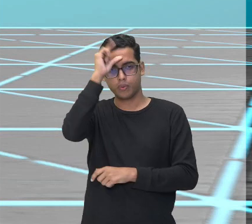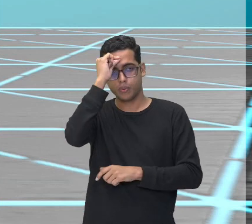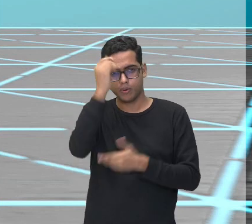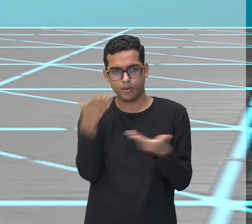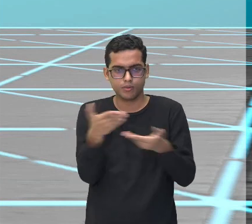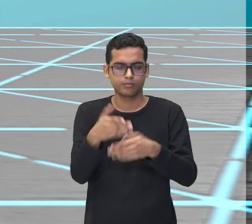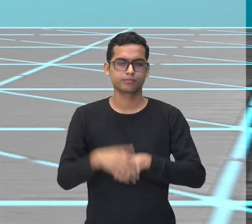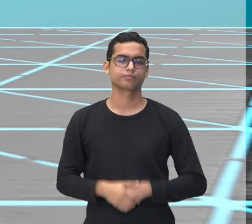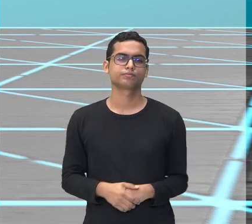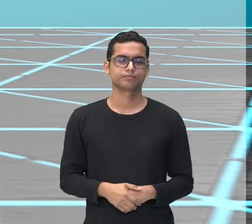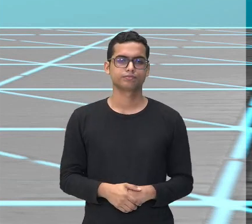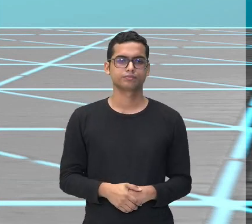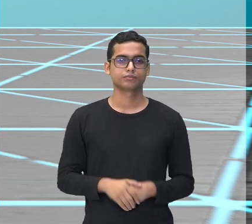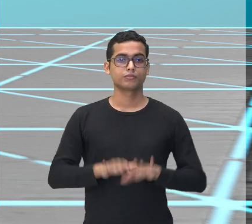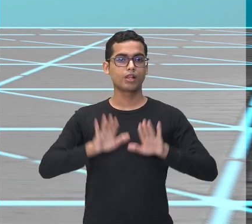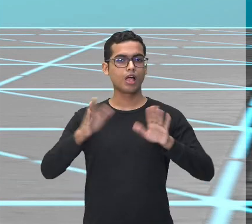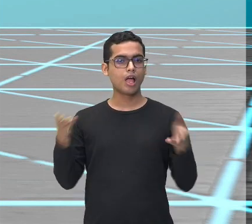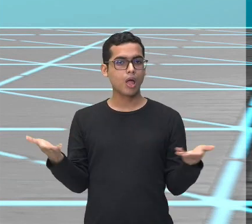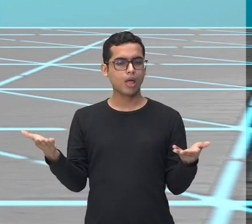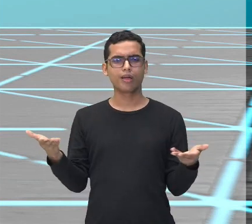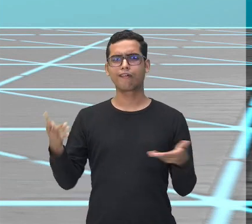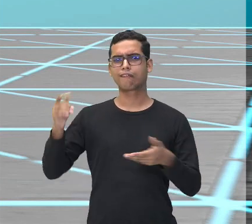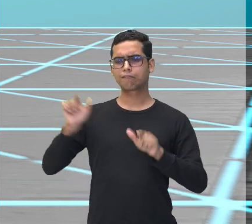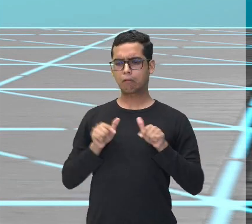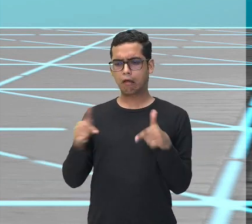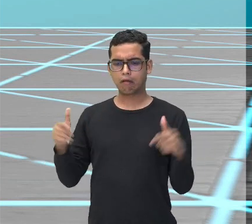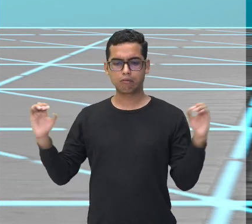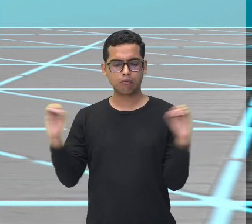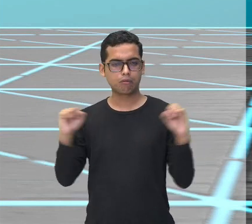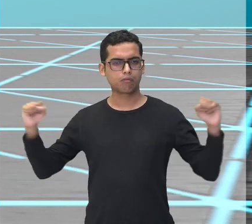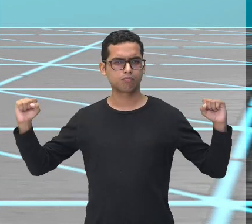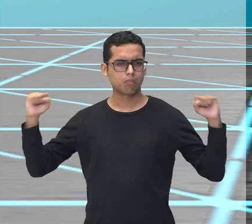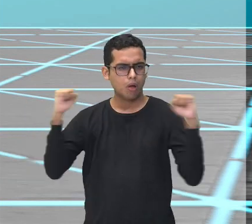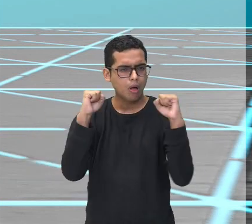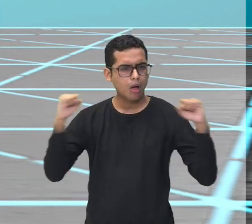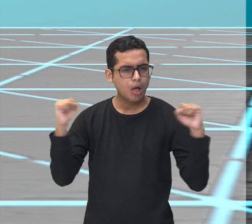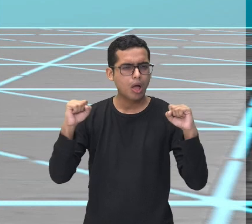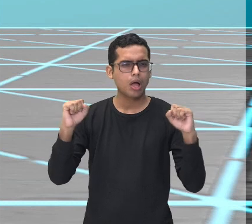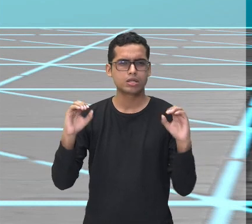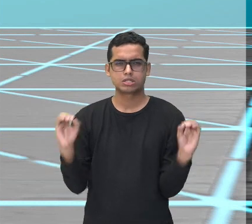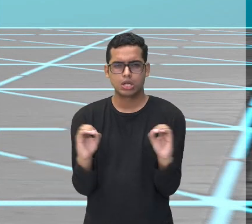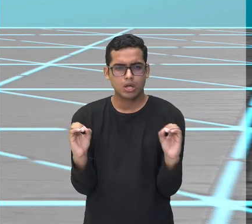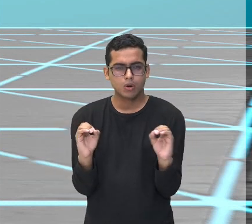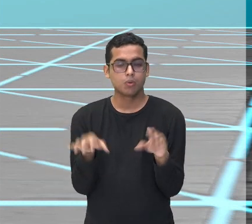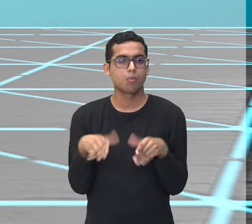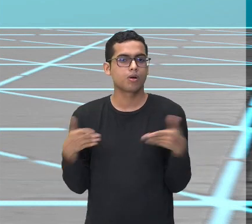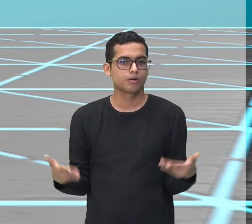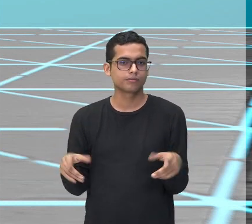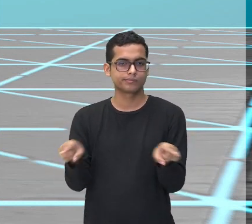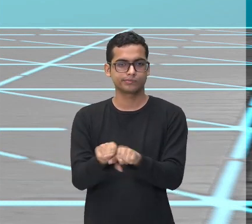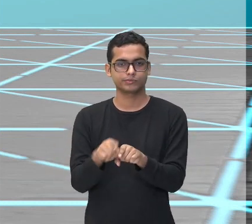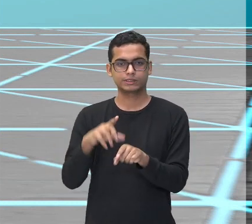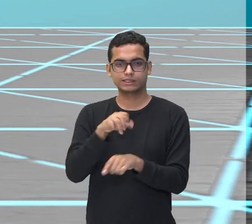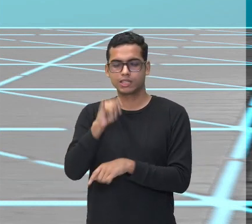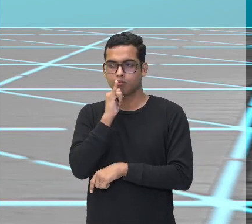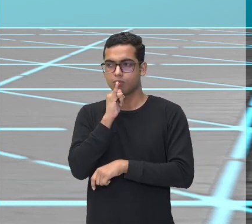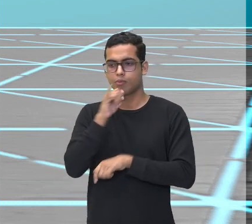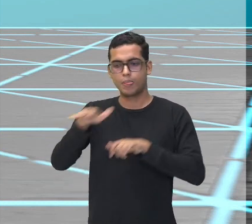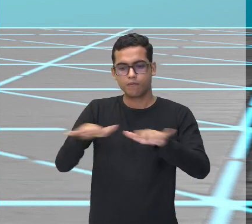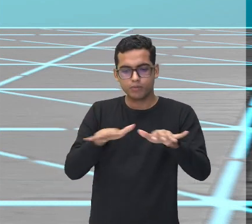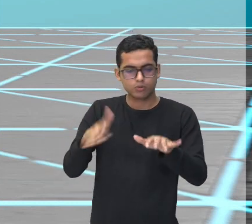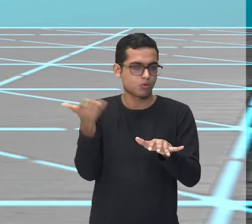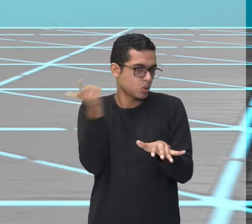alongamentos? Quando ocorre ali uma limitação da mobilidade articular, tá? Por bloqueio ósseo, presença